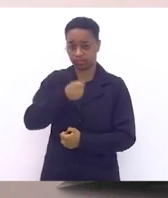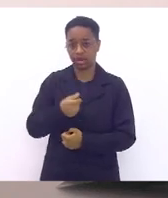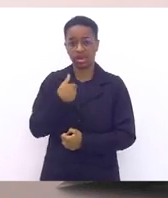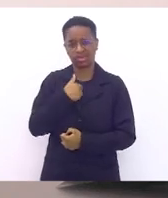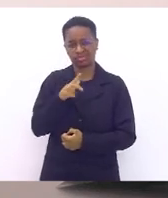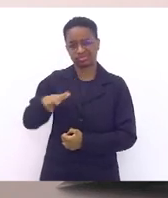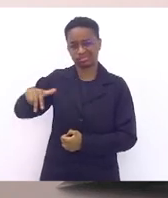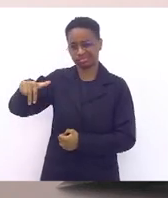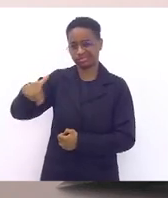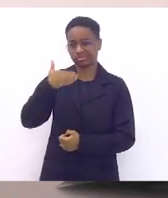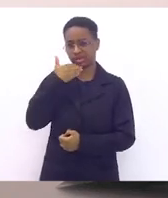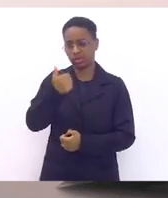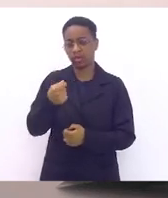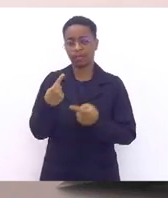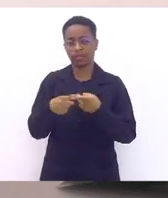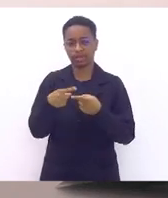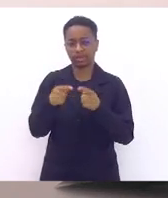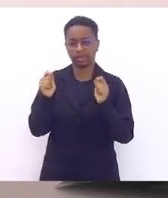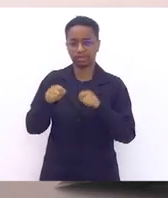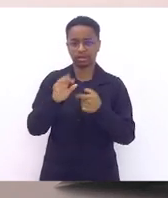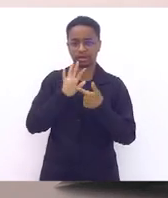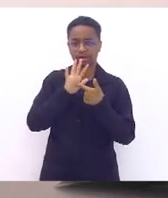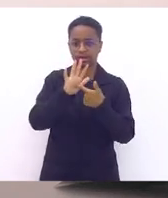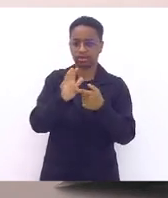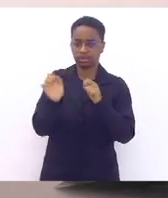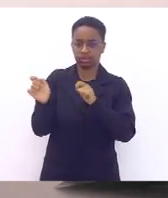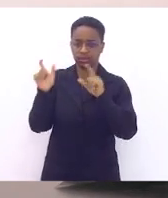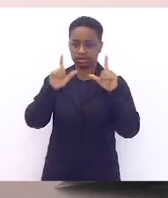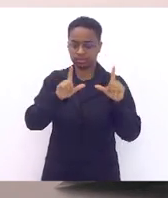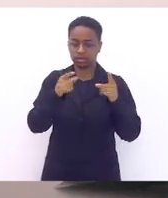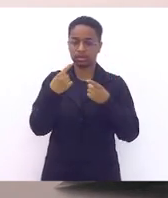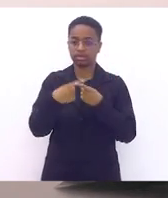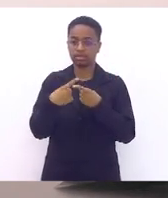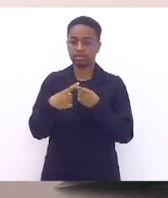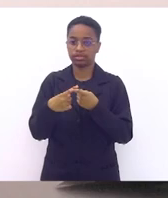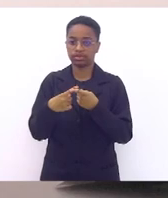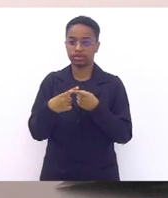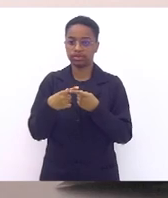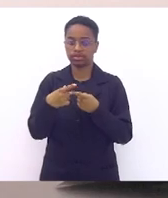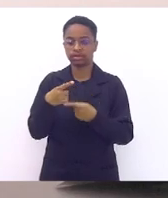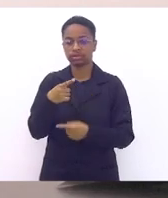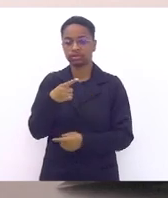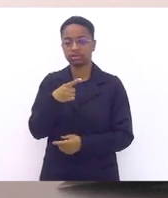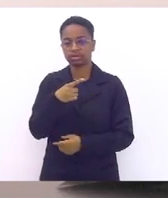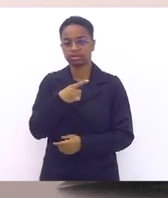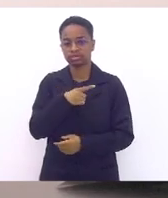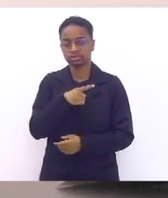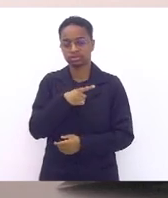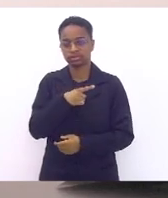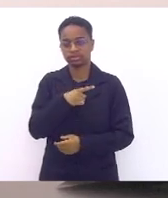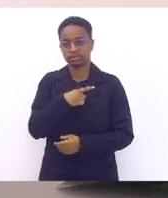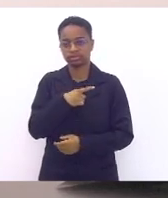para fazer o início da apresentação, nós vamos fazer uma apresentação